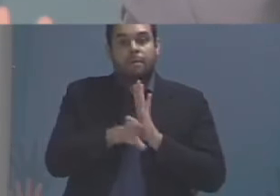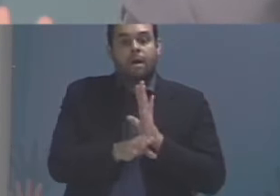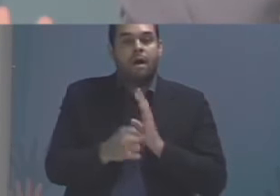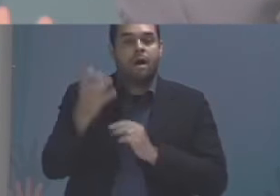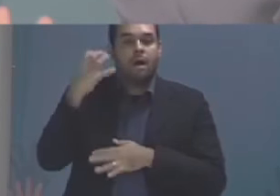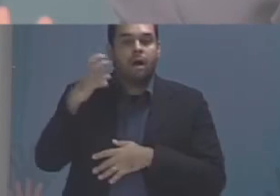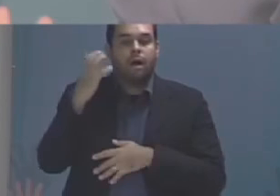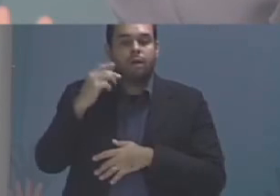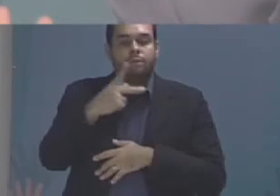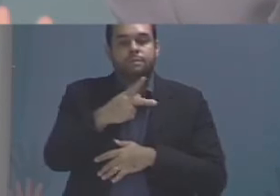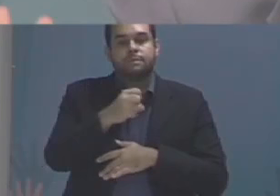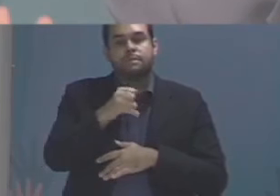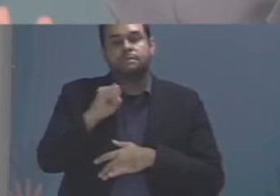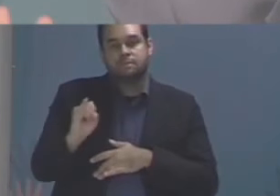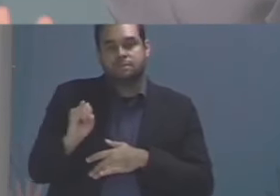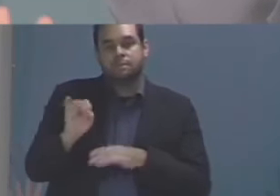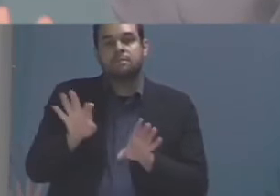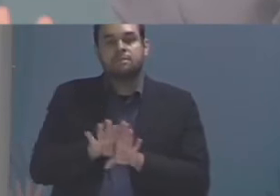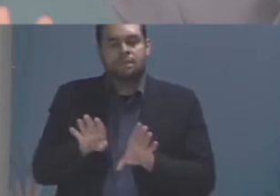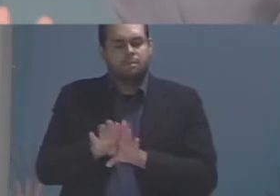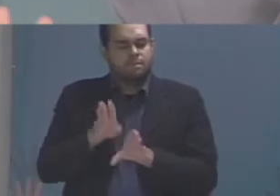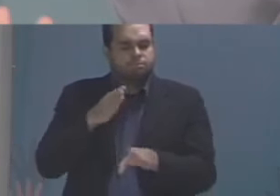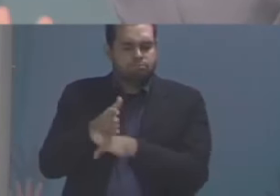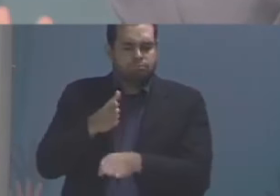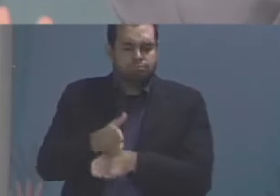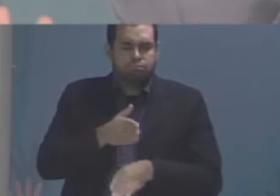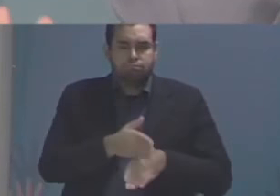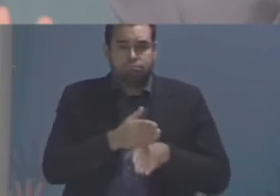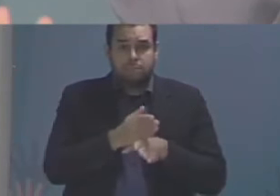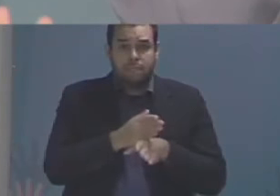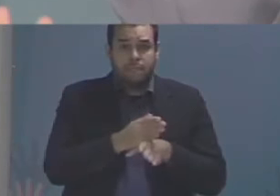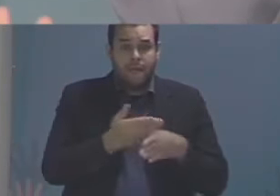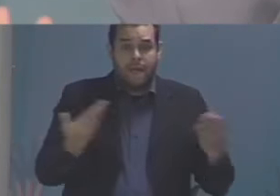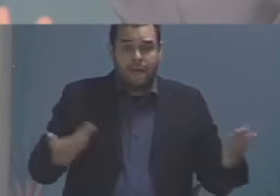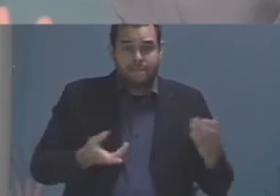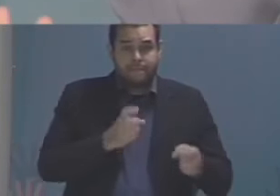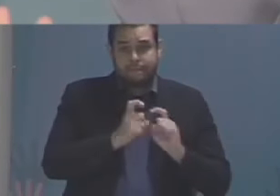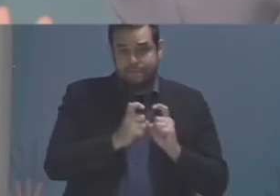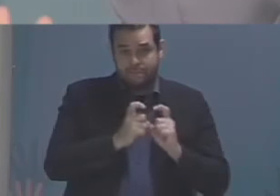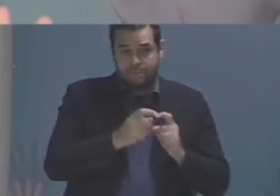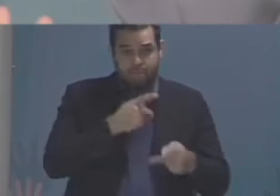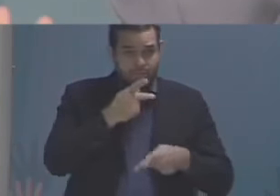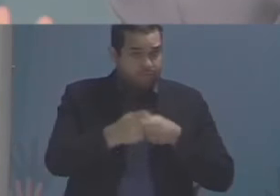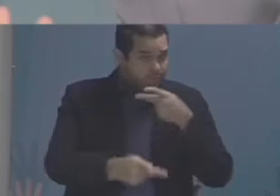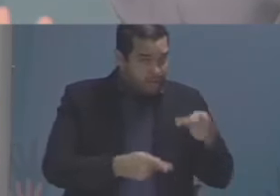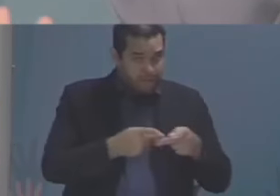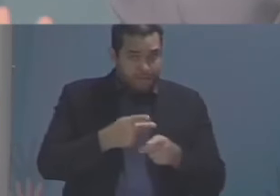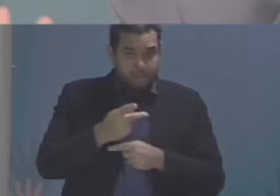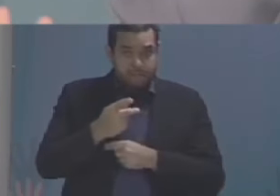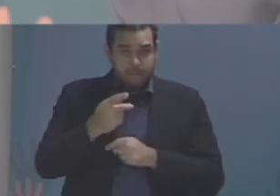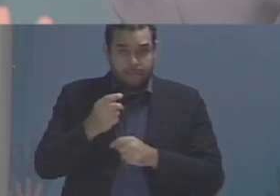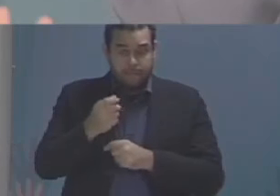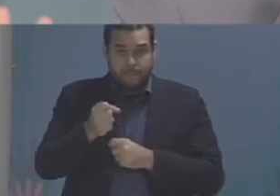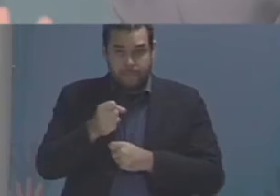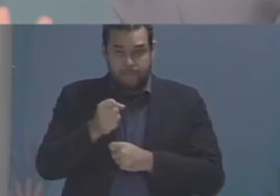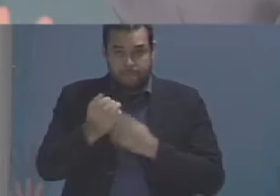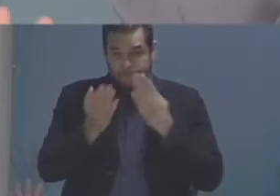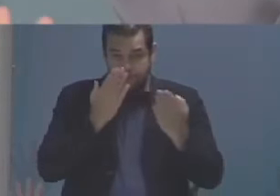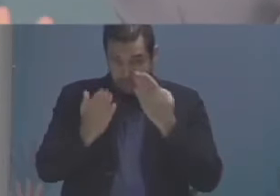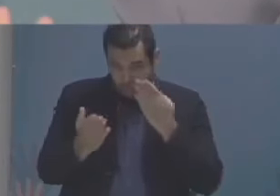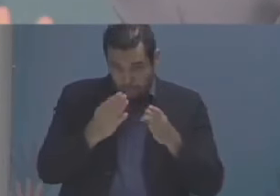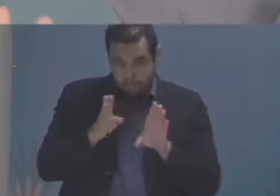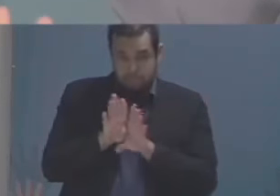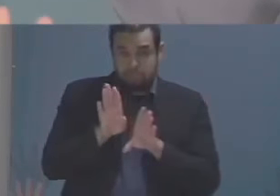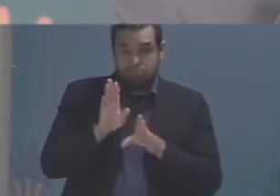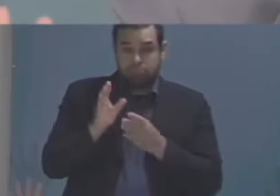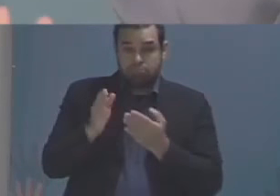nós criamos, que tem uma participação imensa da nossa categoria. Tudo criado nessa gestão. O Fala Psicólogo, tanto no jornal quanto nos vídeos, o que é? É dar voz